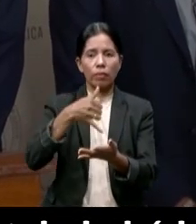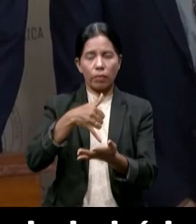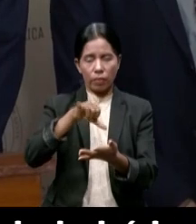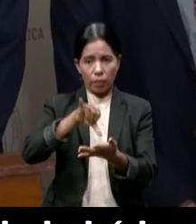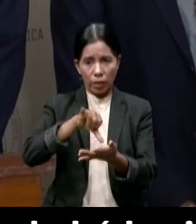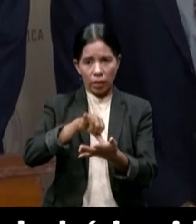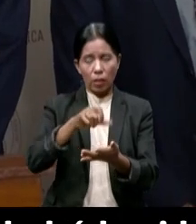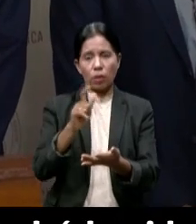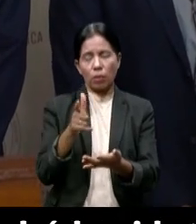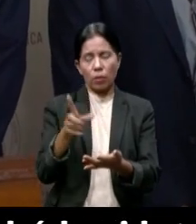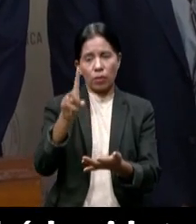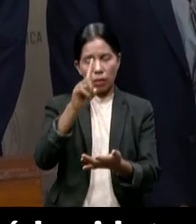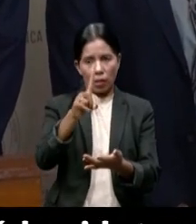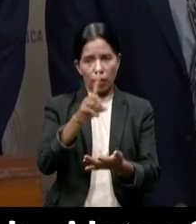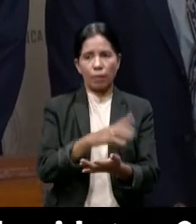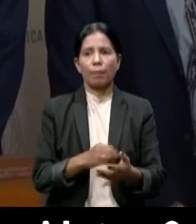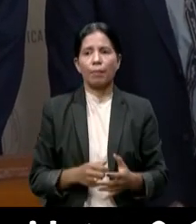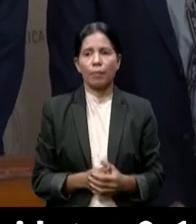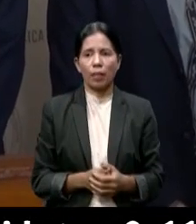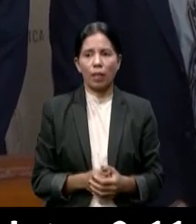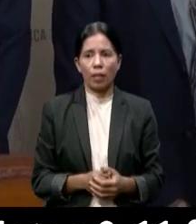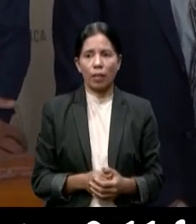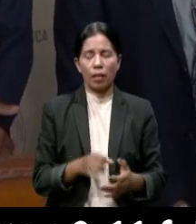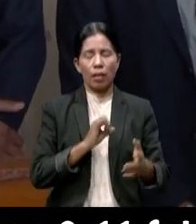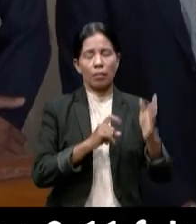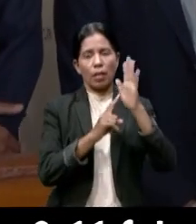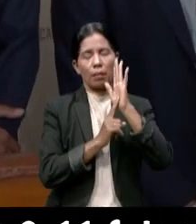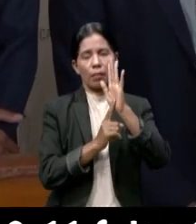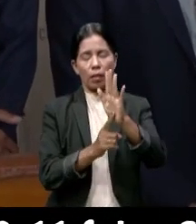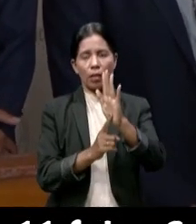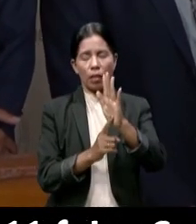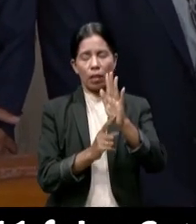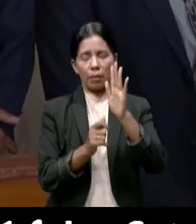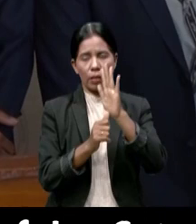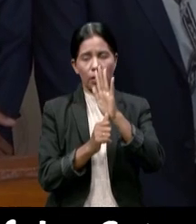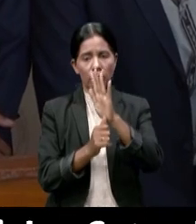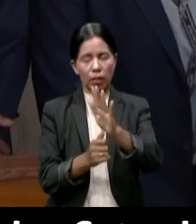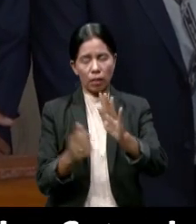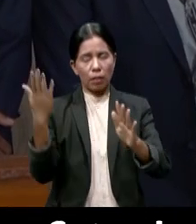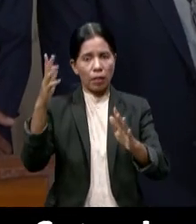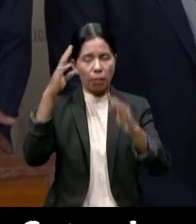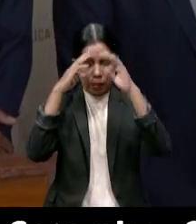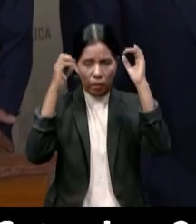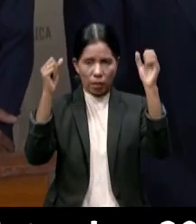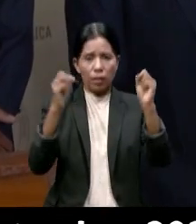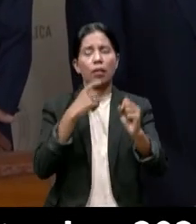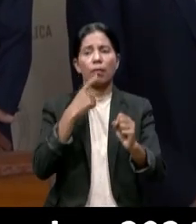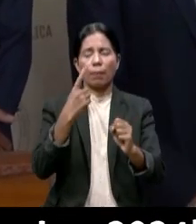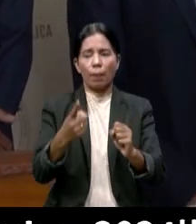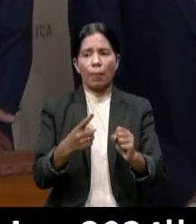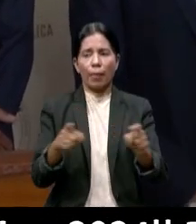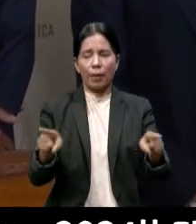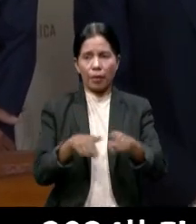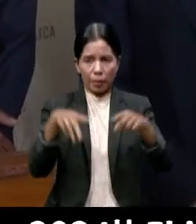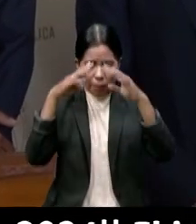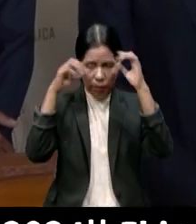se torna a cerimônia de abertura. Já nem vamos ir. Hoje tem mais a sua licença de presidente da República, para a sua autorização e a sua licença, a nossa